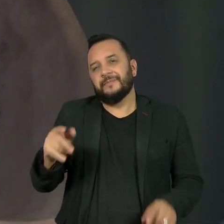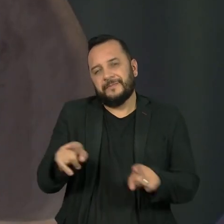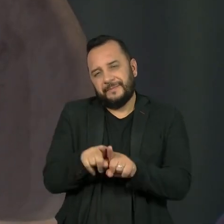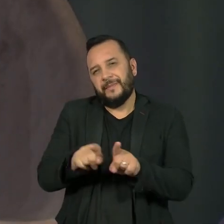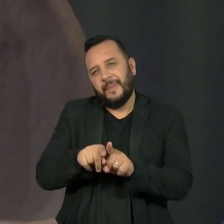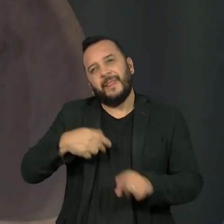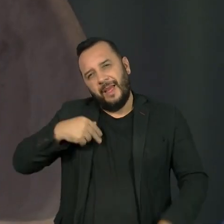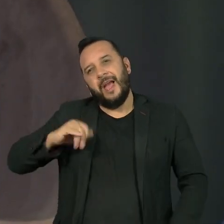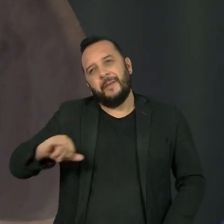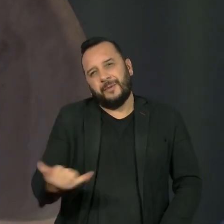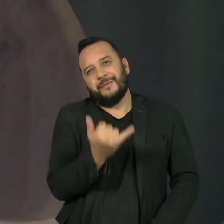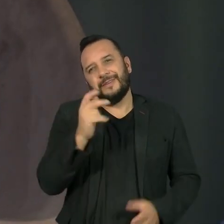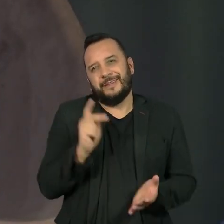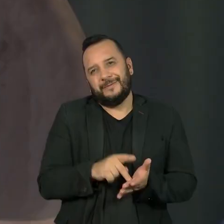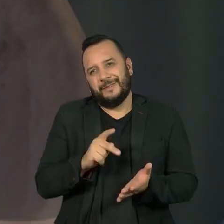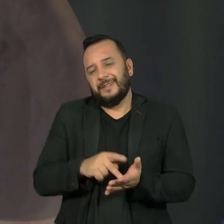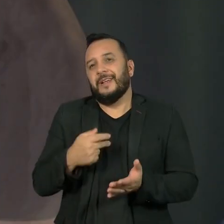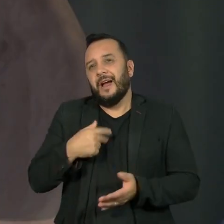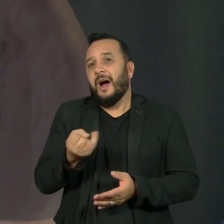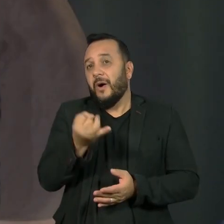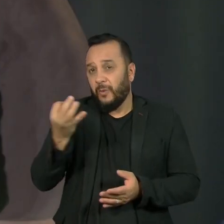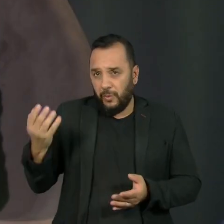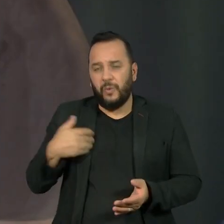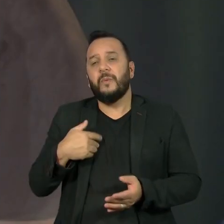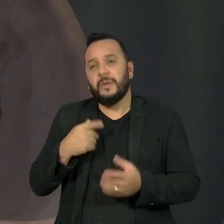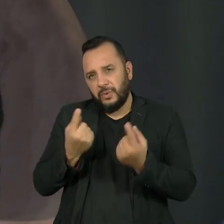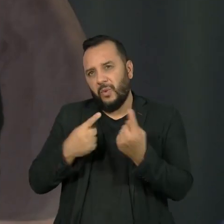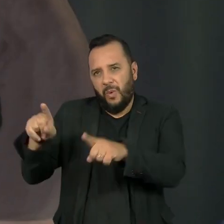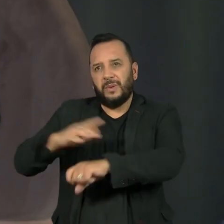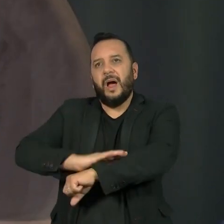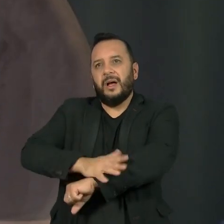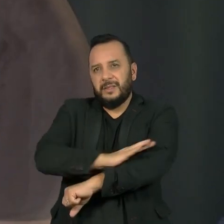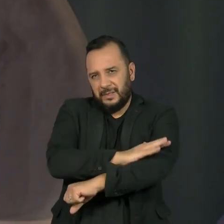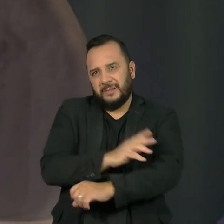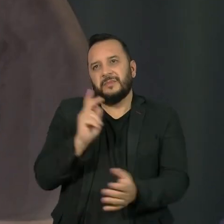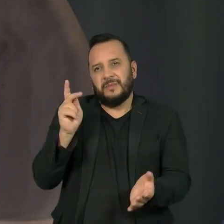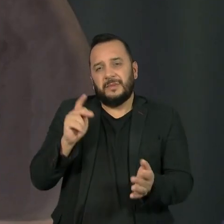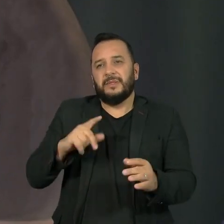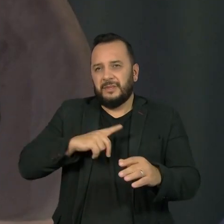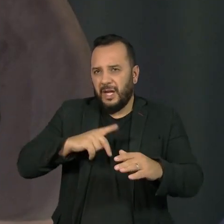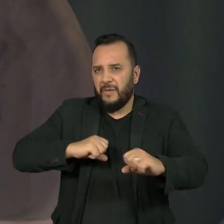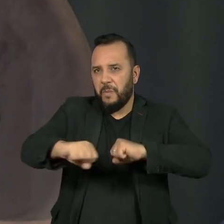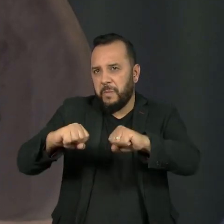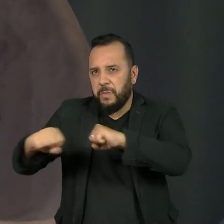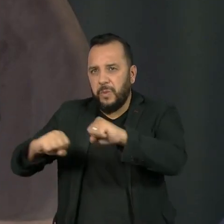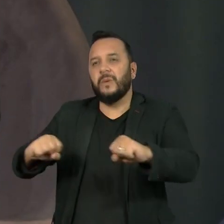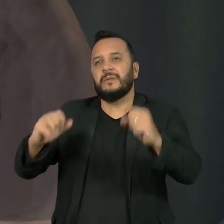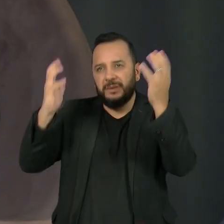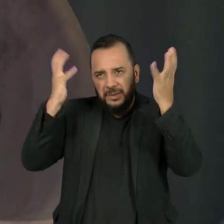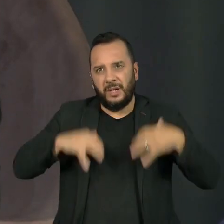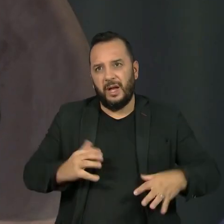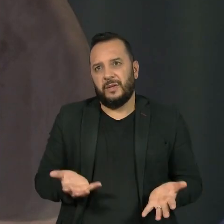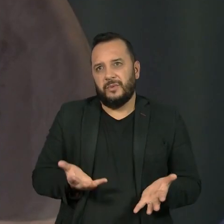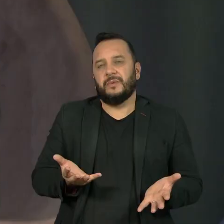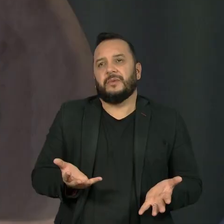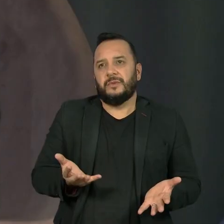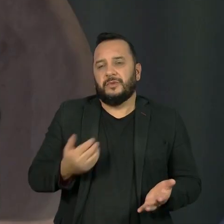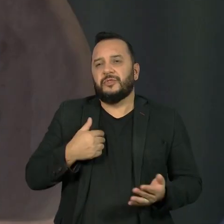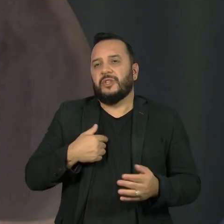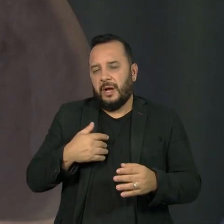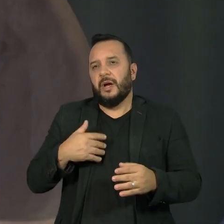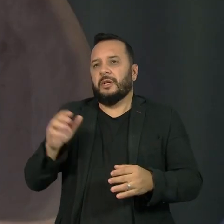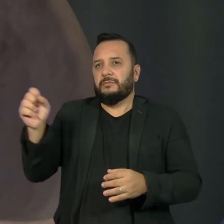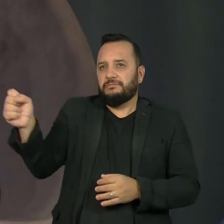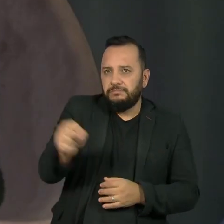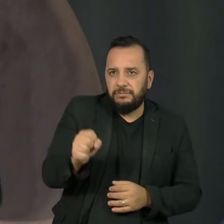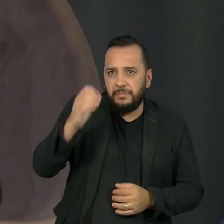E algumas, realmente imbuídas das lutas antirracistas, fizeram movimentos extremamente sérios para fazer parte disso, contratando pessoas,